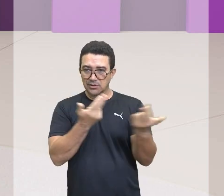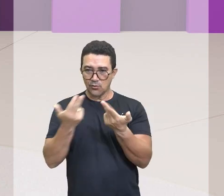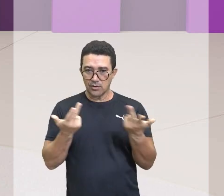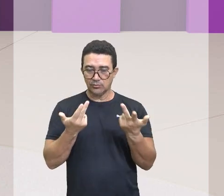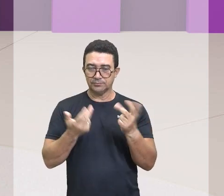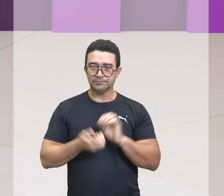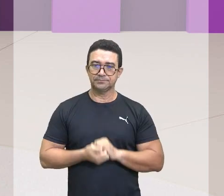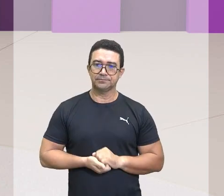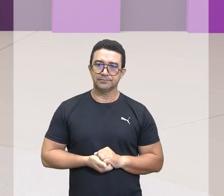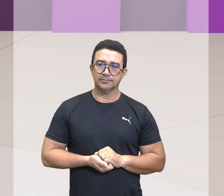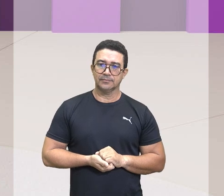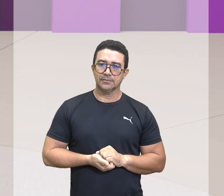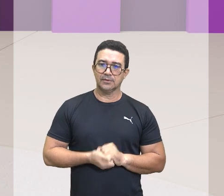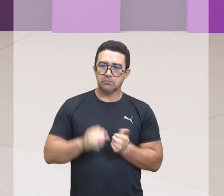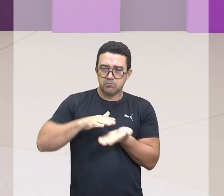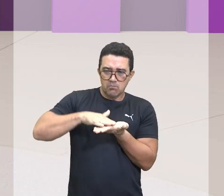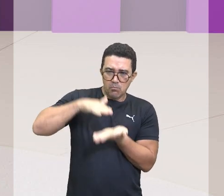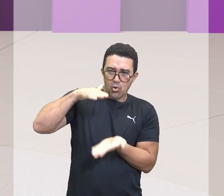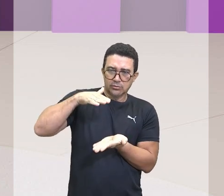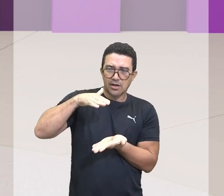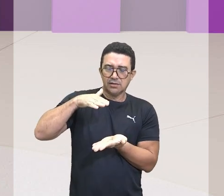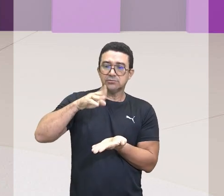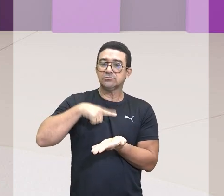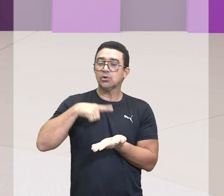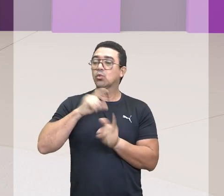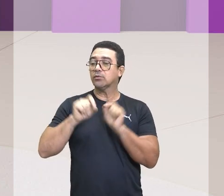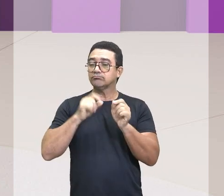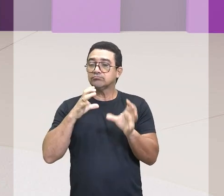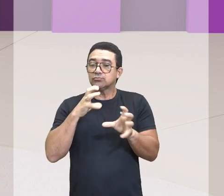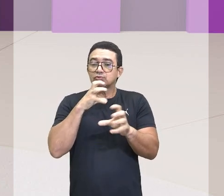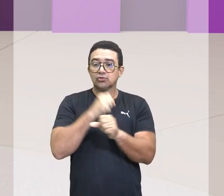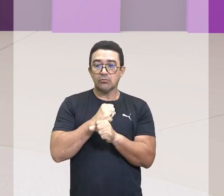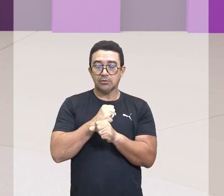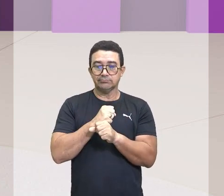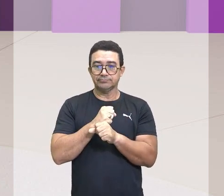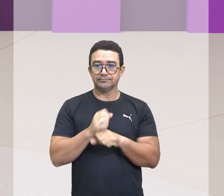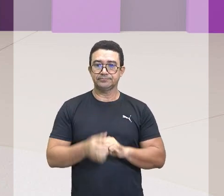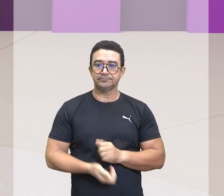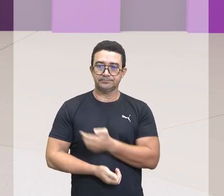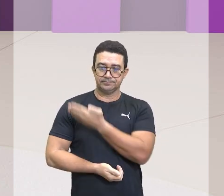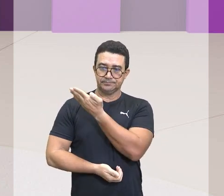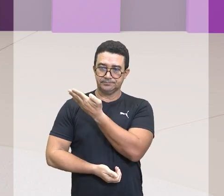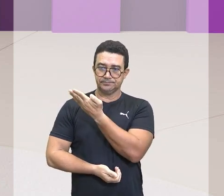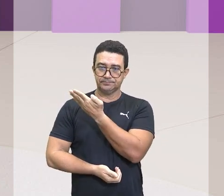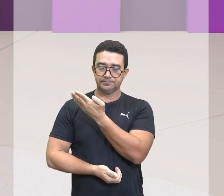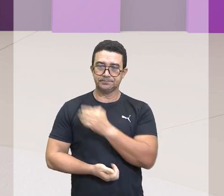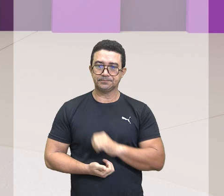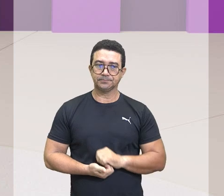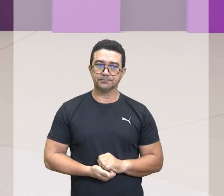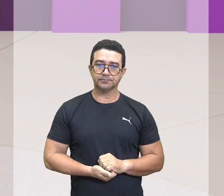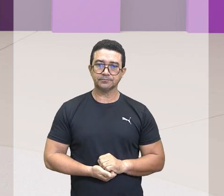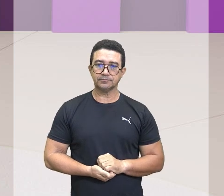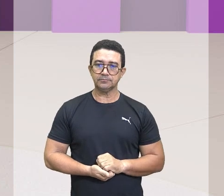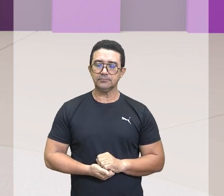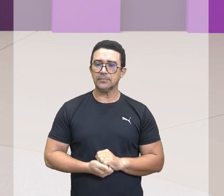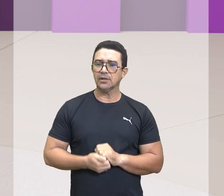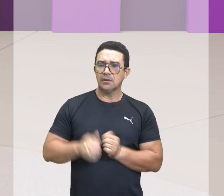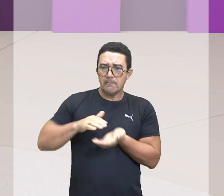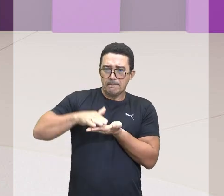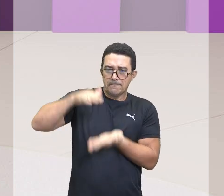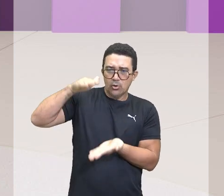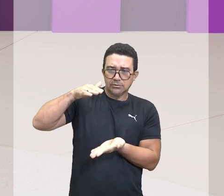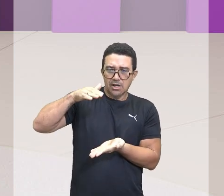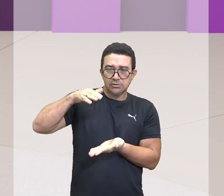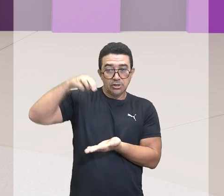ser quanto? Nós teremos então aí uma soma. Observem na nossa próxima imagem. O montante,